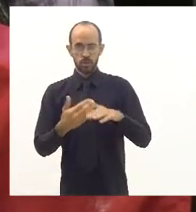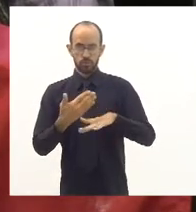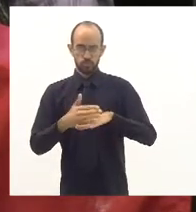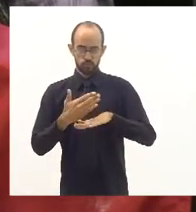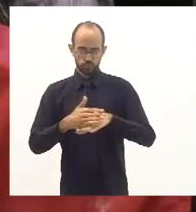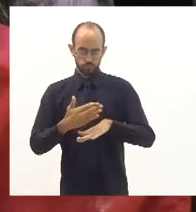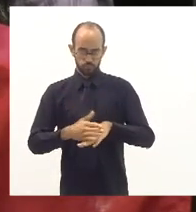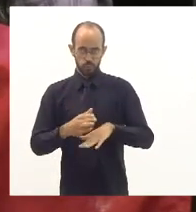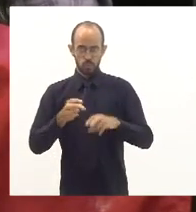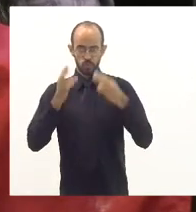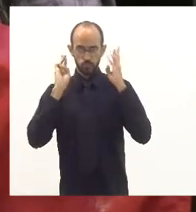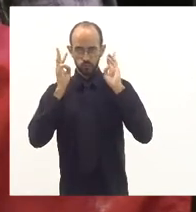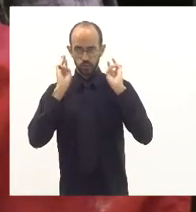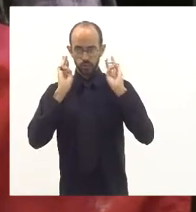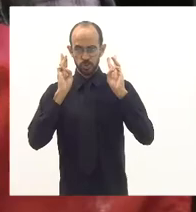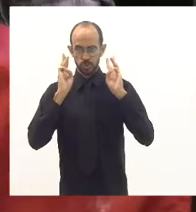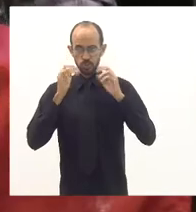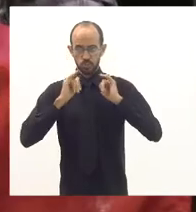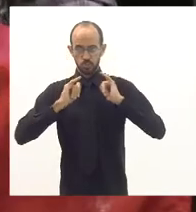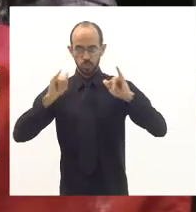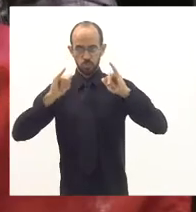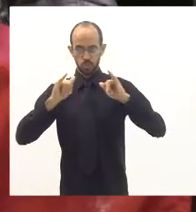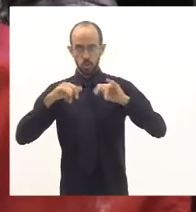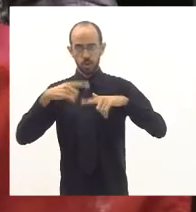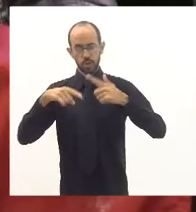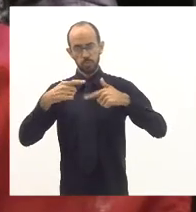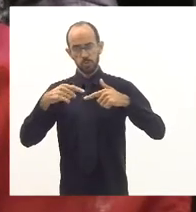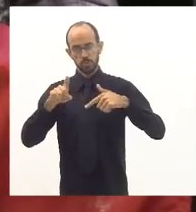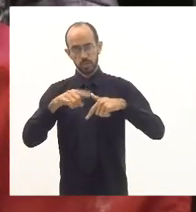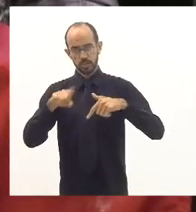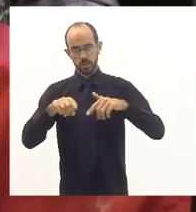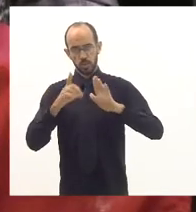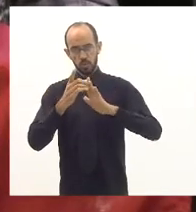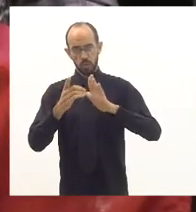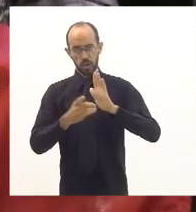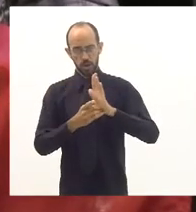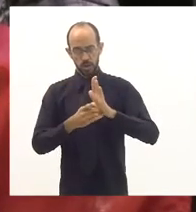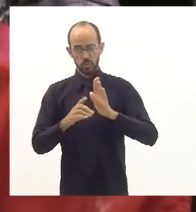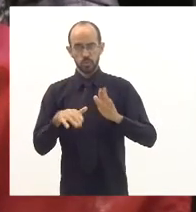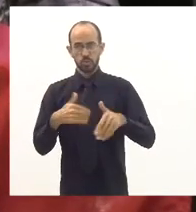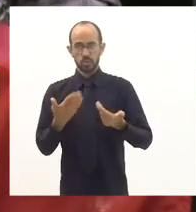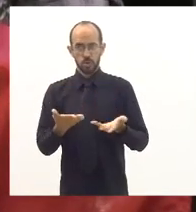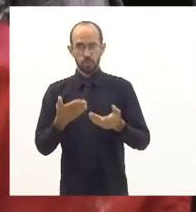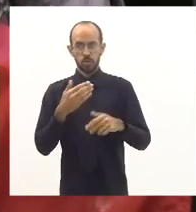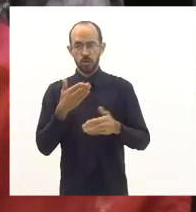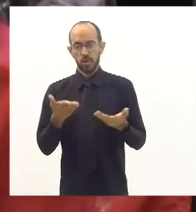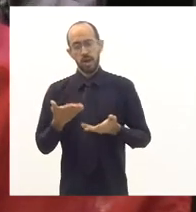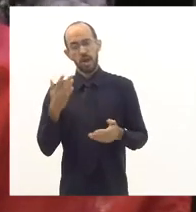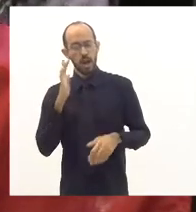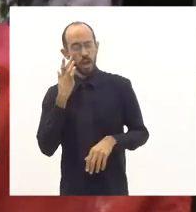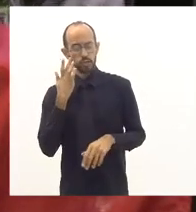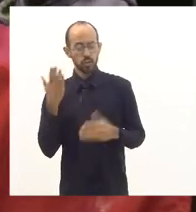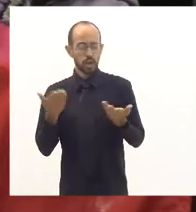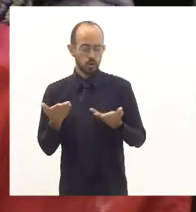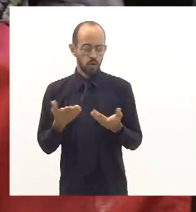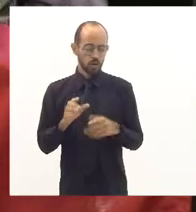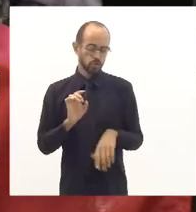revogou o decreto, porque houve, publicou e revogou o decreto. E aí, então, eu acho que agora, só